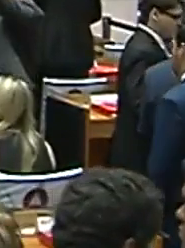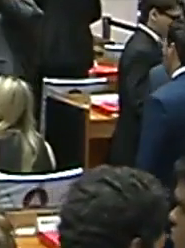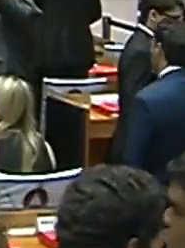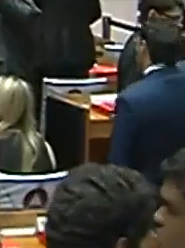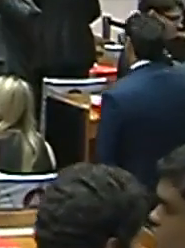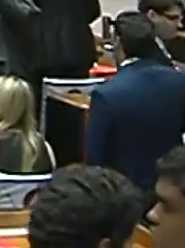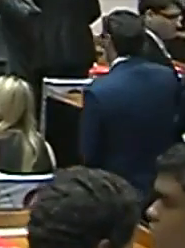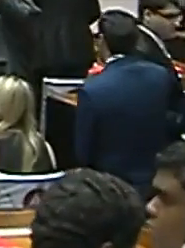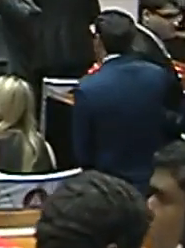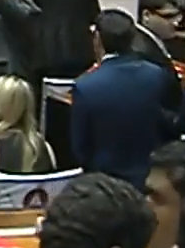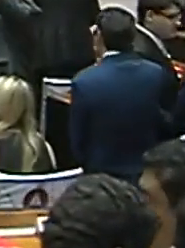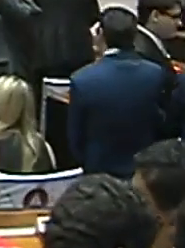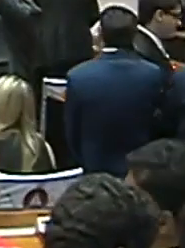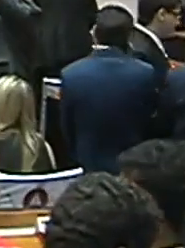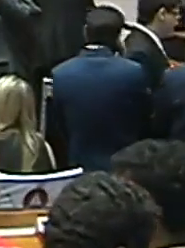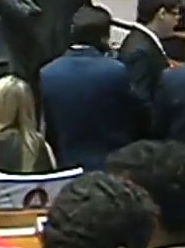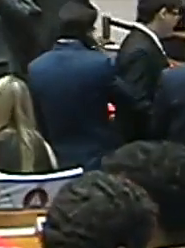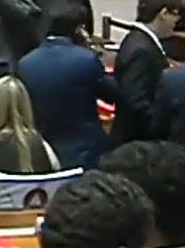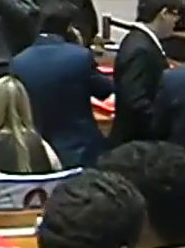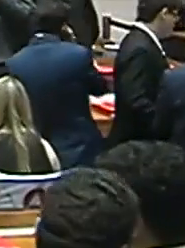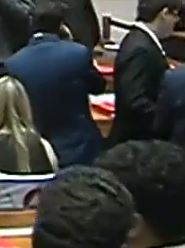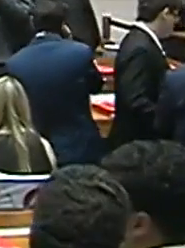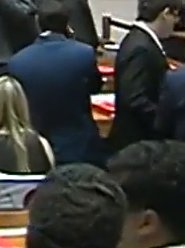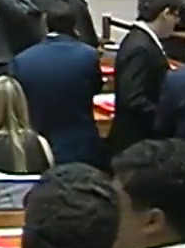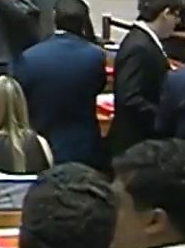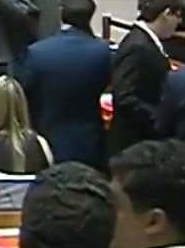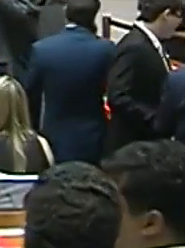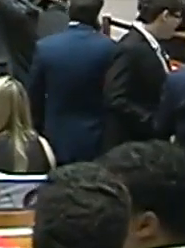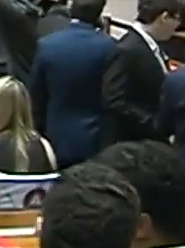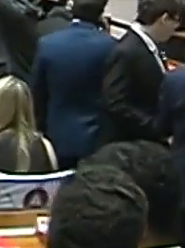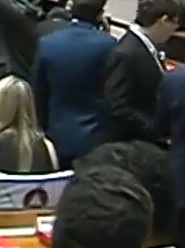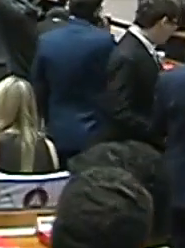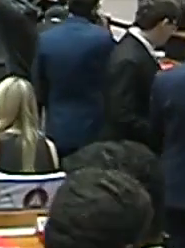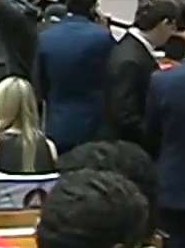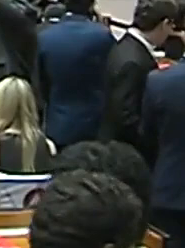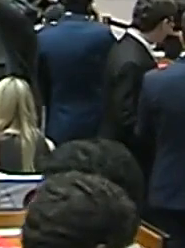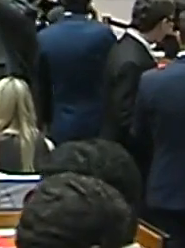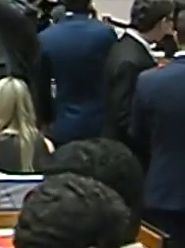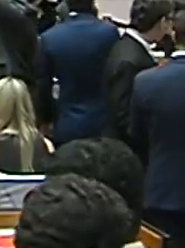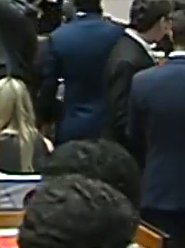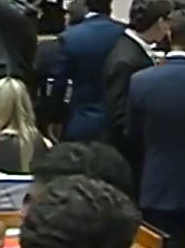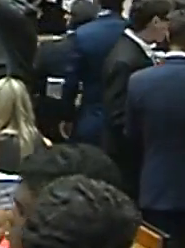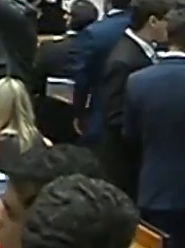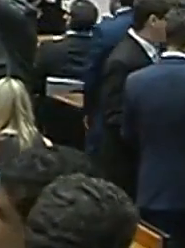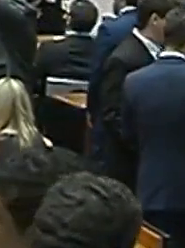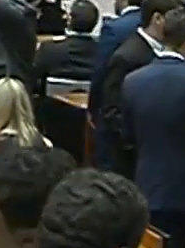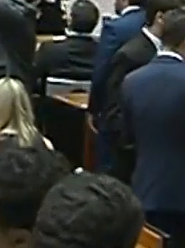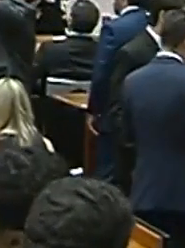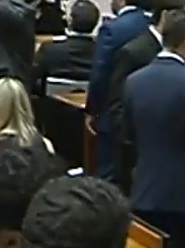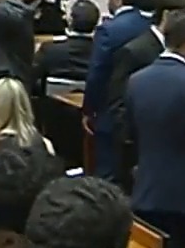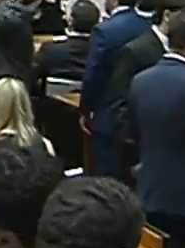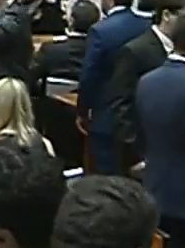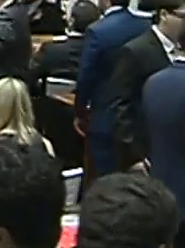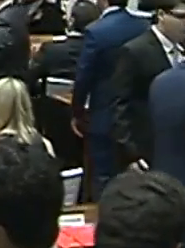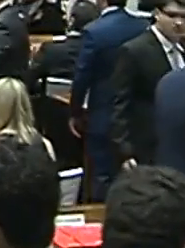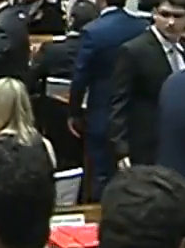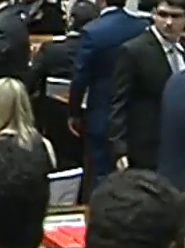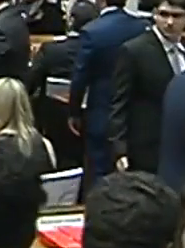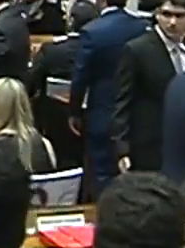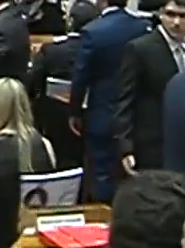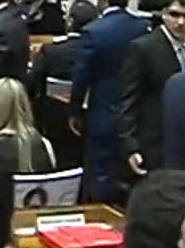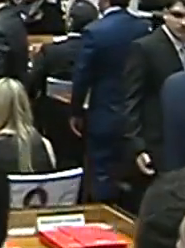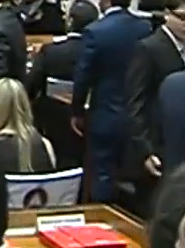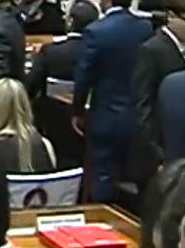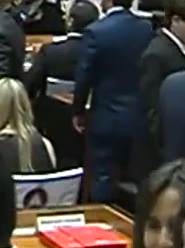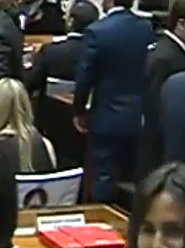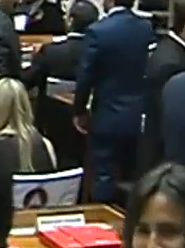de que o governador pretende desenvolver um diálogo bastante sólido e permanente com a Assembleia Legislativa de Minas